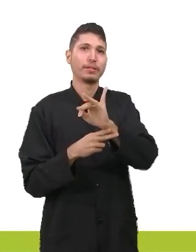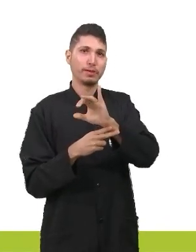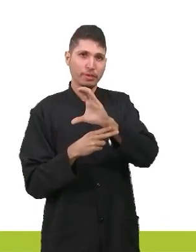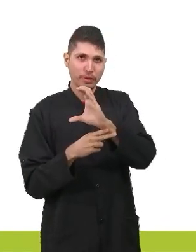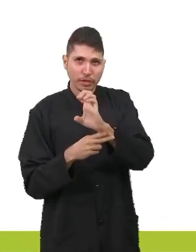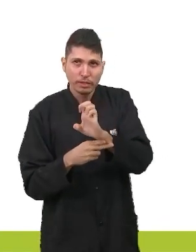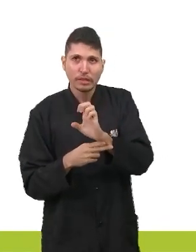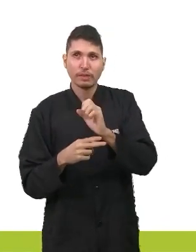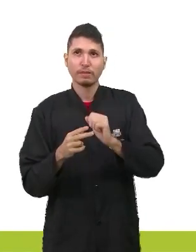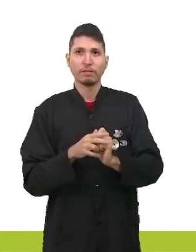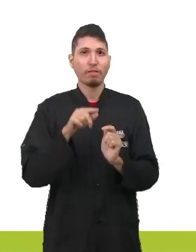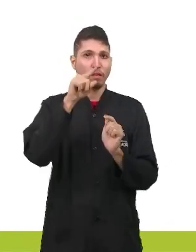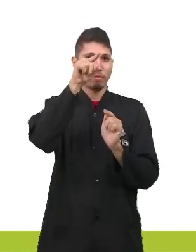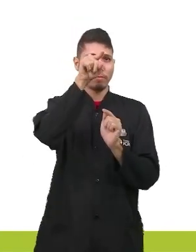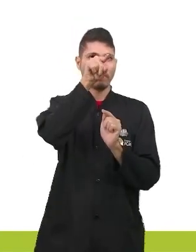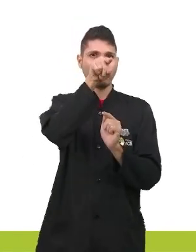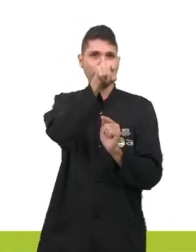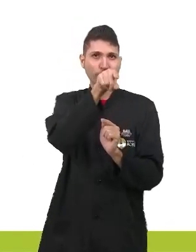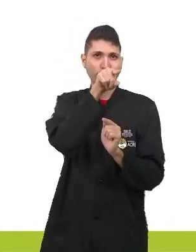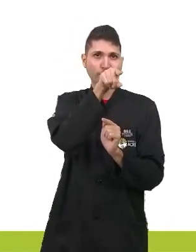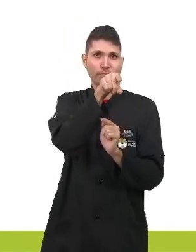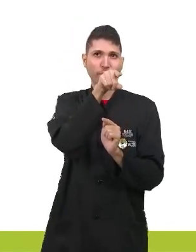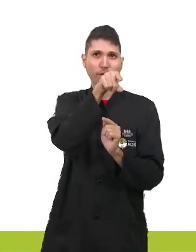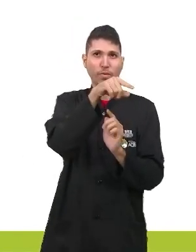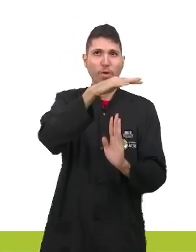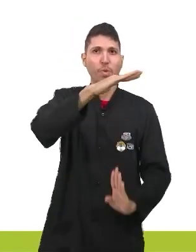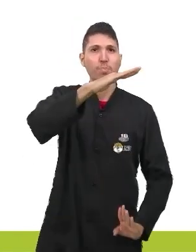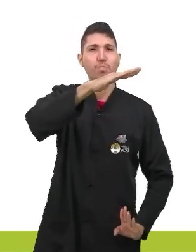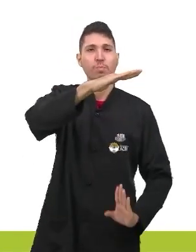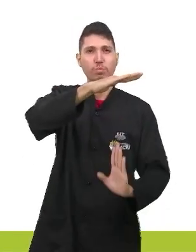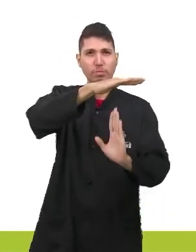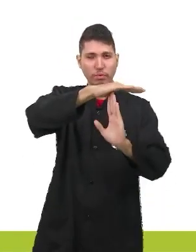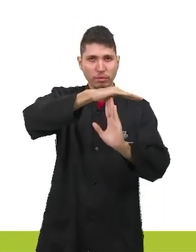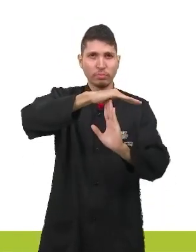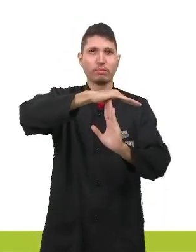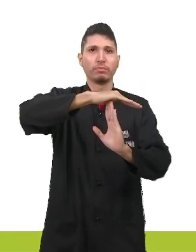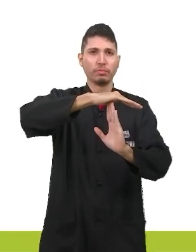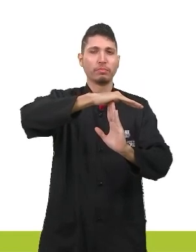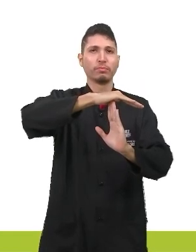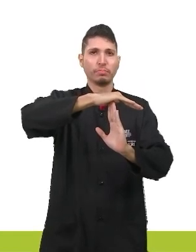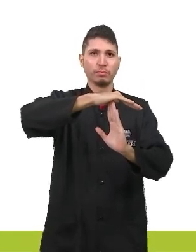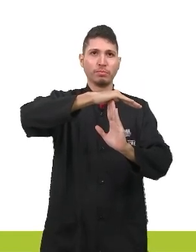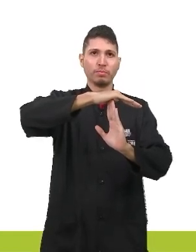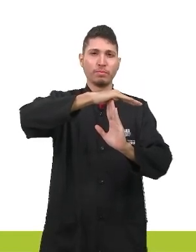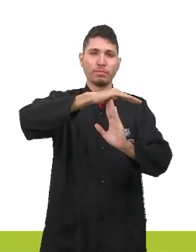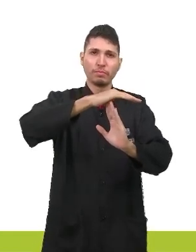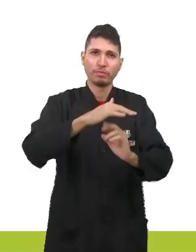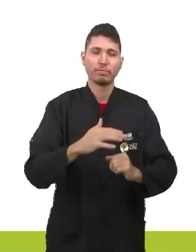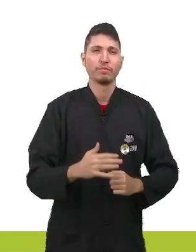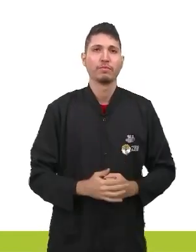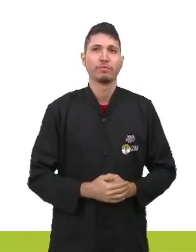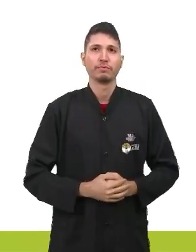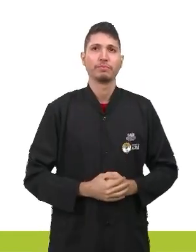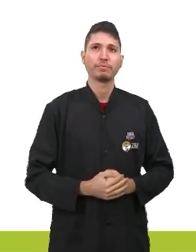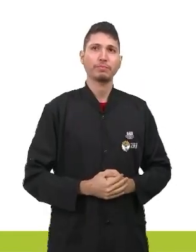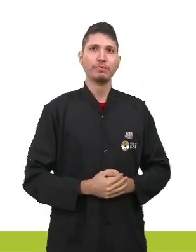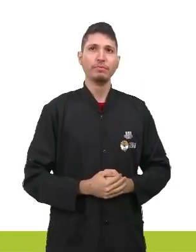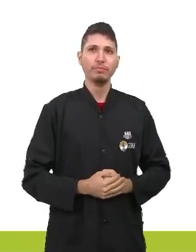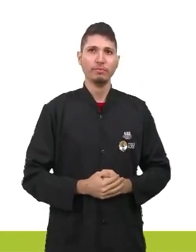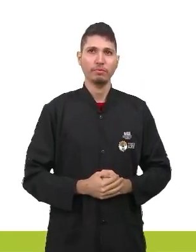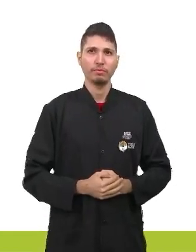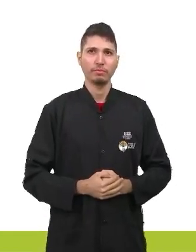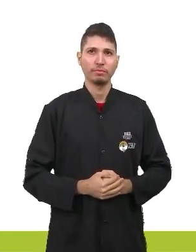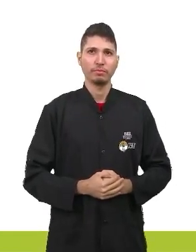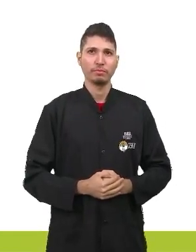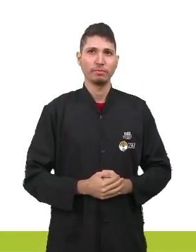em particular, ponto de máximo. A gente também vai discutir isso durante a nossa aula de hoje, tá bom? Então nós temos